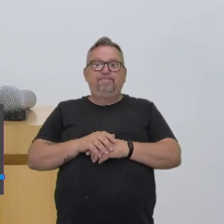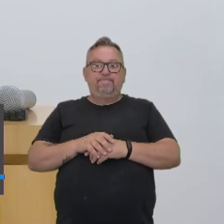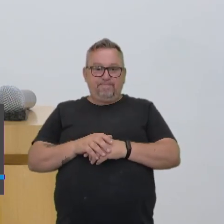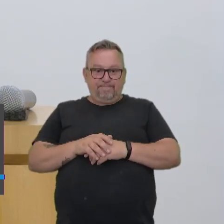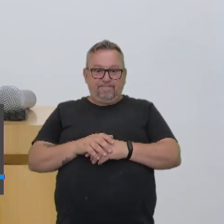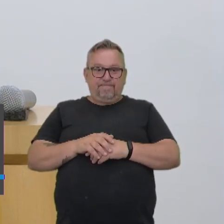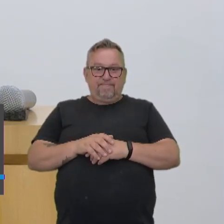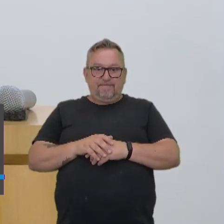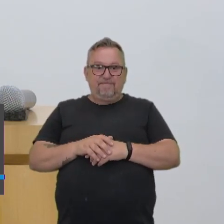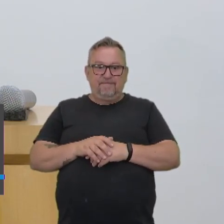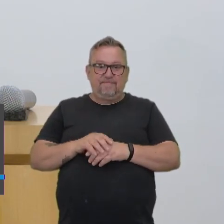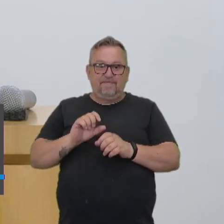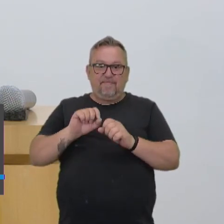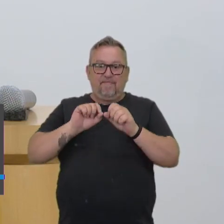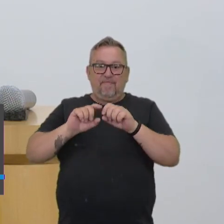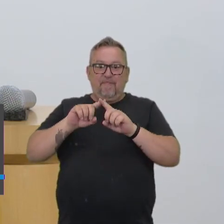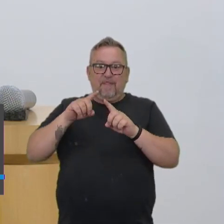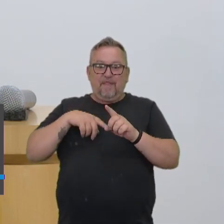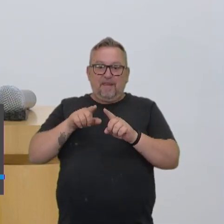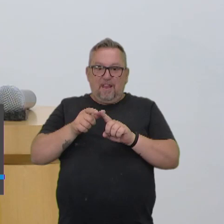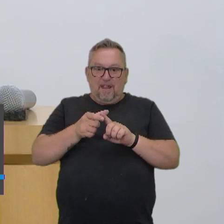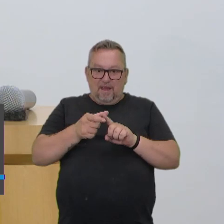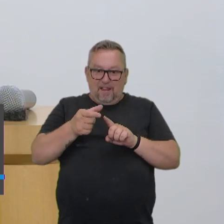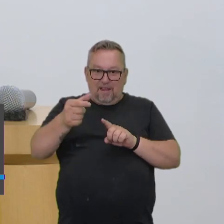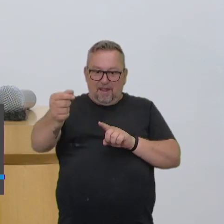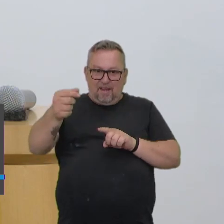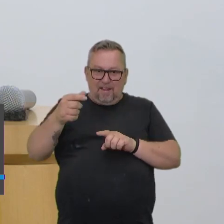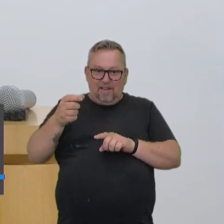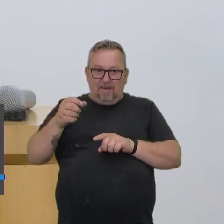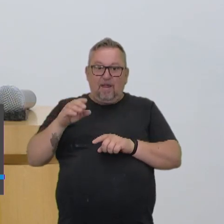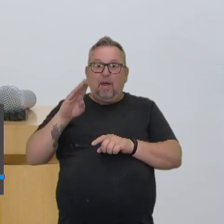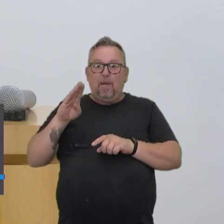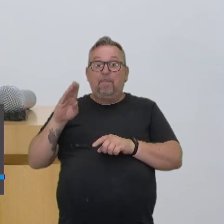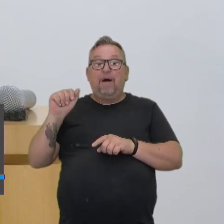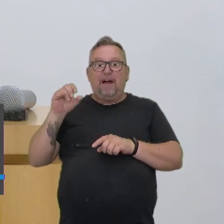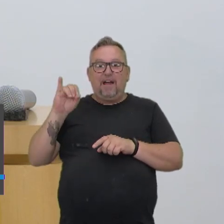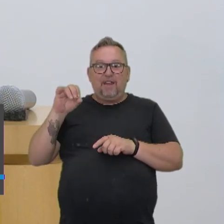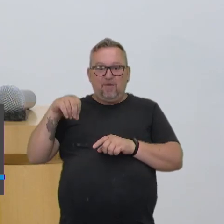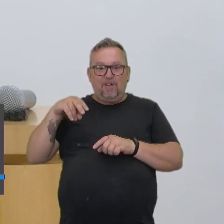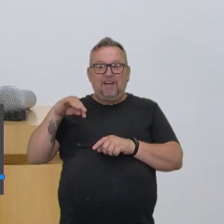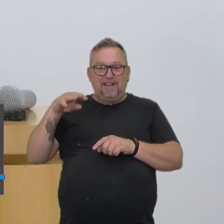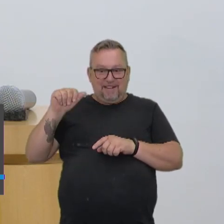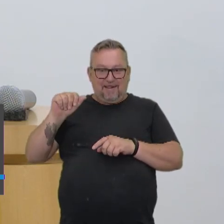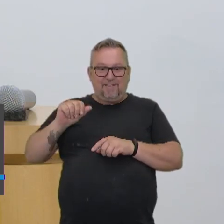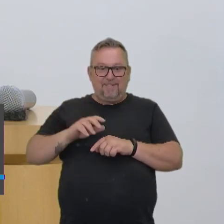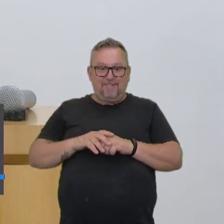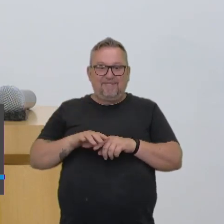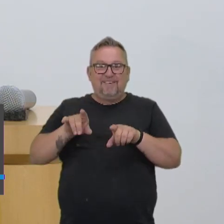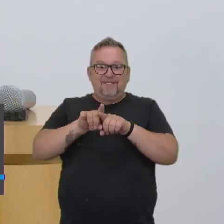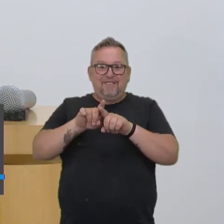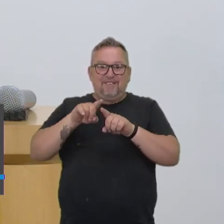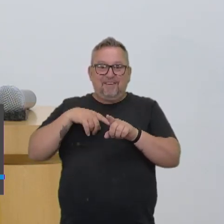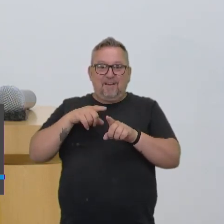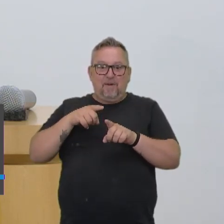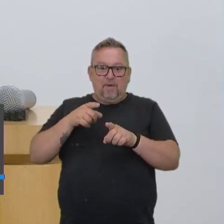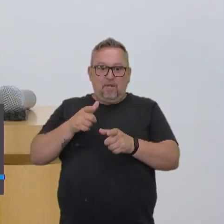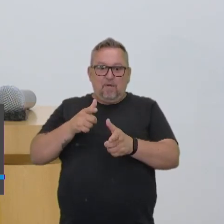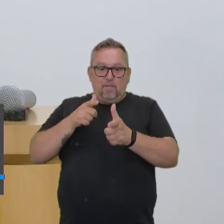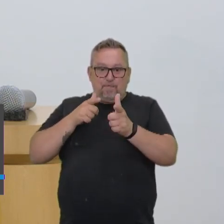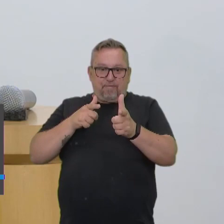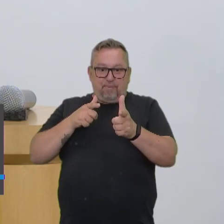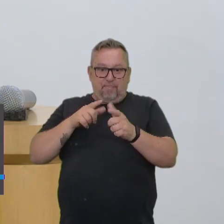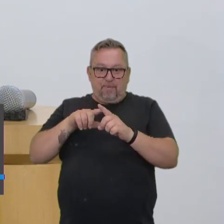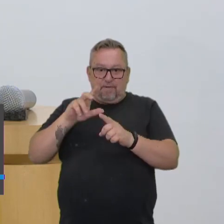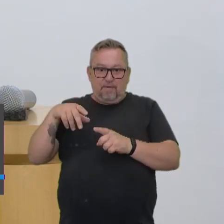ser honestos. Então, eles precisavam daquela faquinha. Eu acho que o nome daquilo é baioneta. E aí, a faca era, tipo, eu dou um tiro,